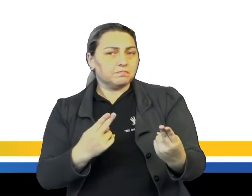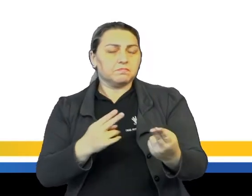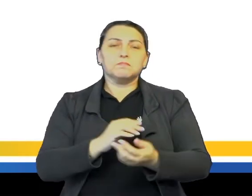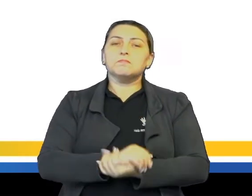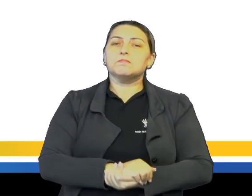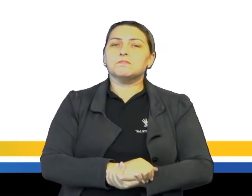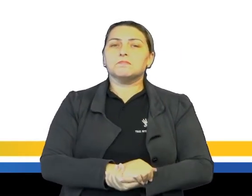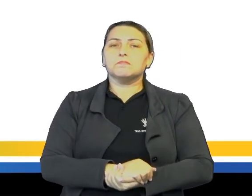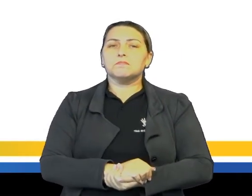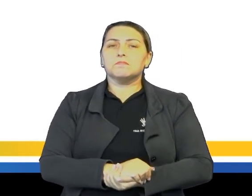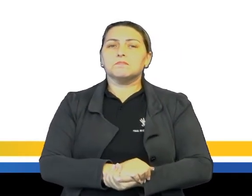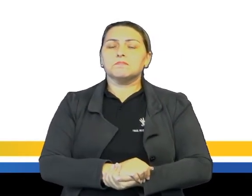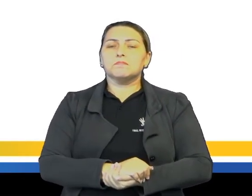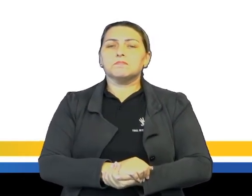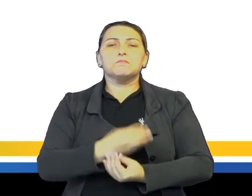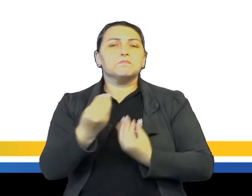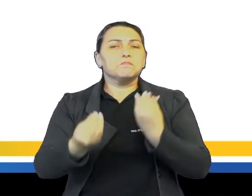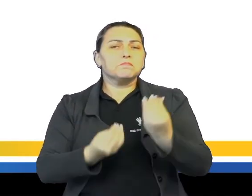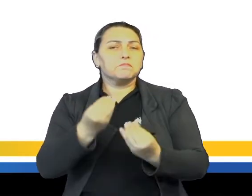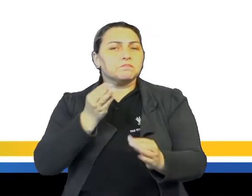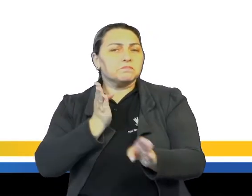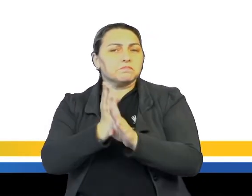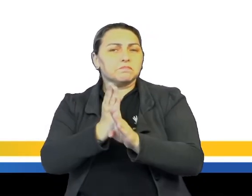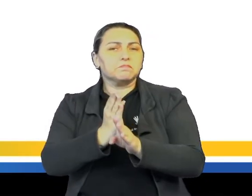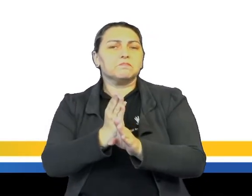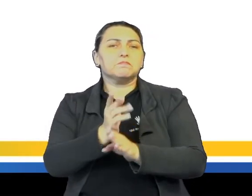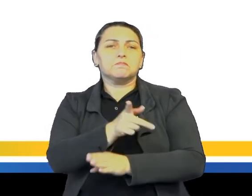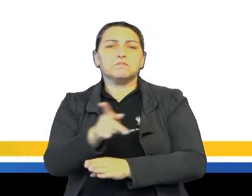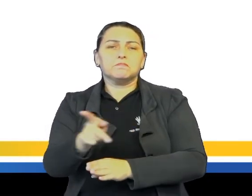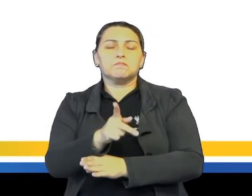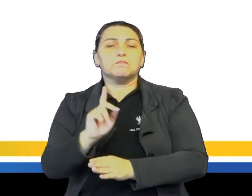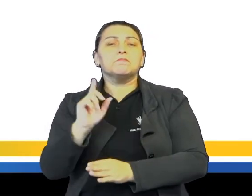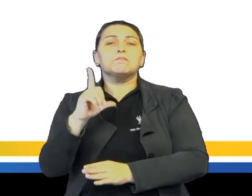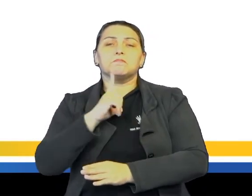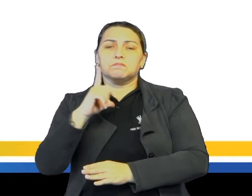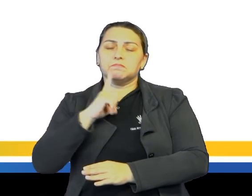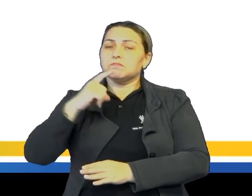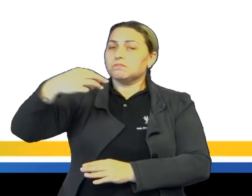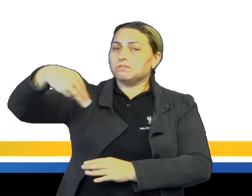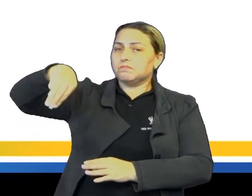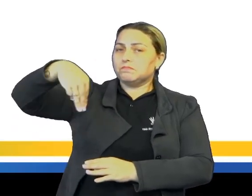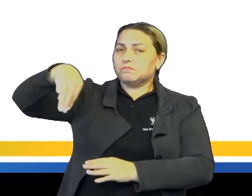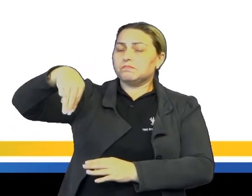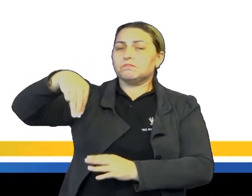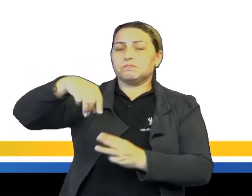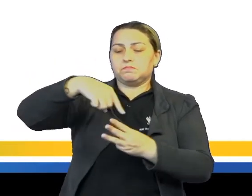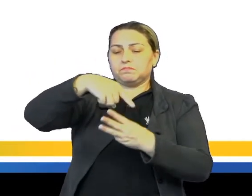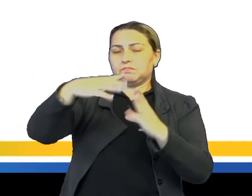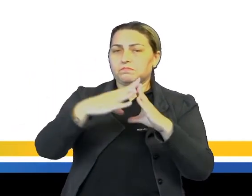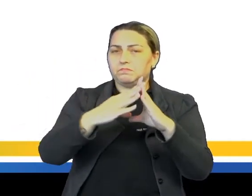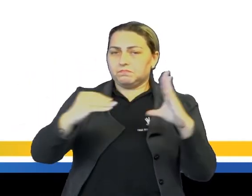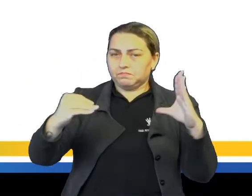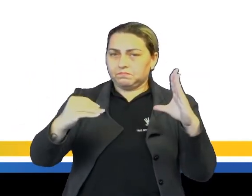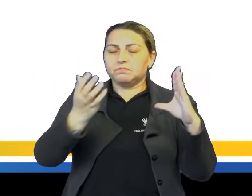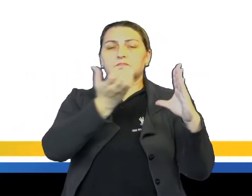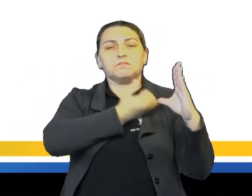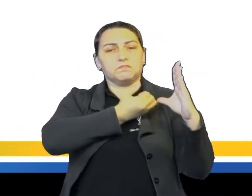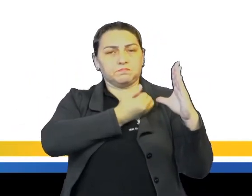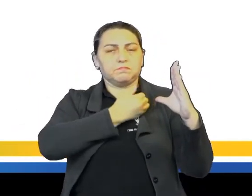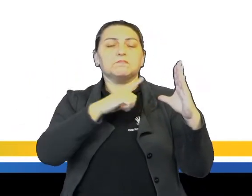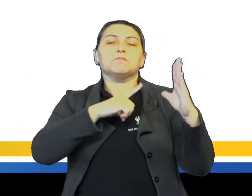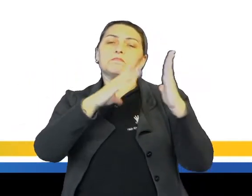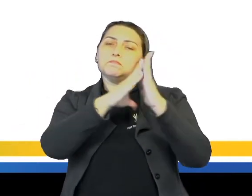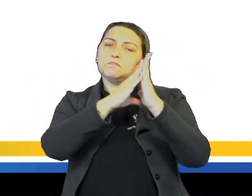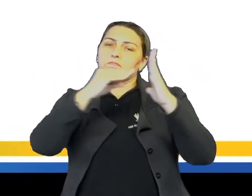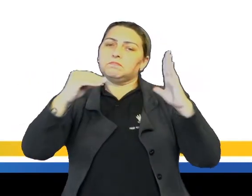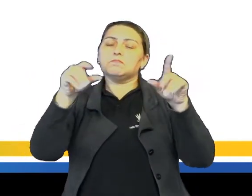igual. Como que eu identifico isso, professora? Nós temos na matemática os símbolos, além dos números, nós temos os